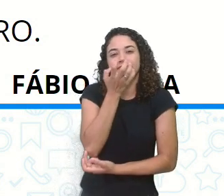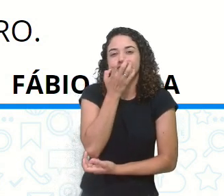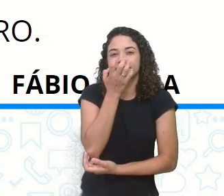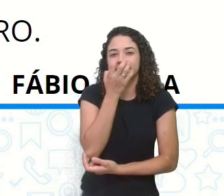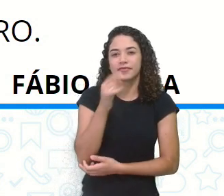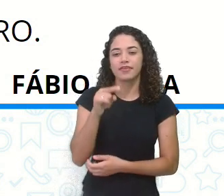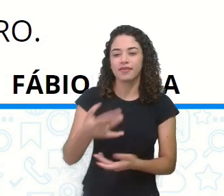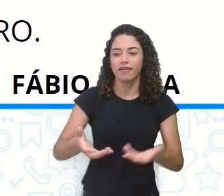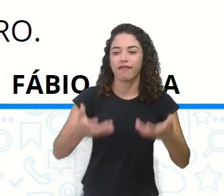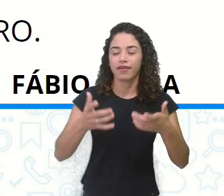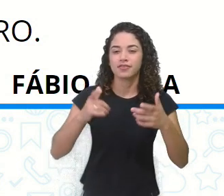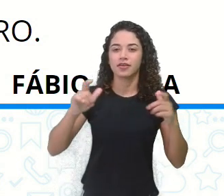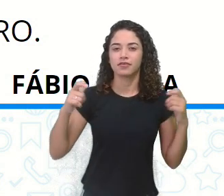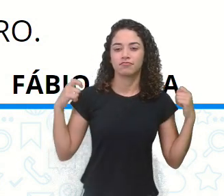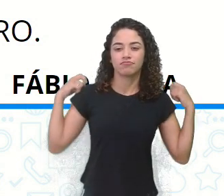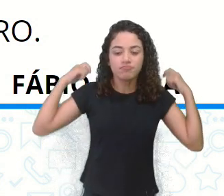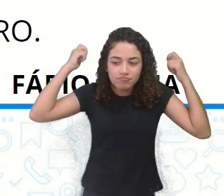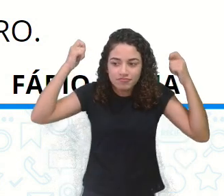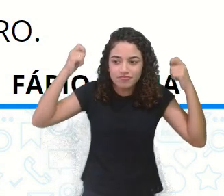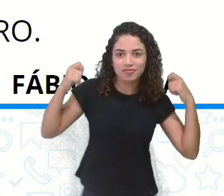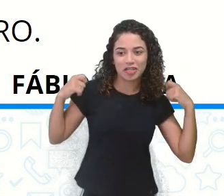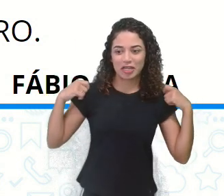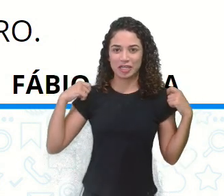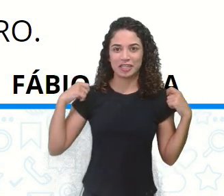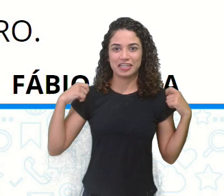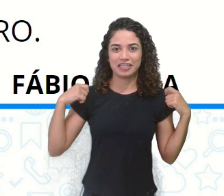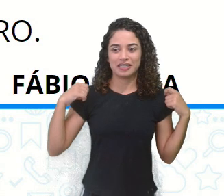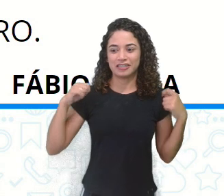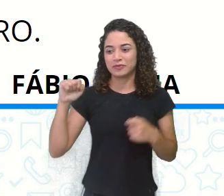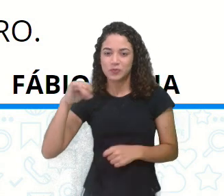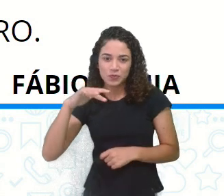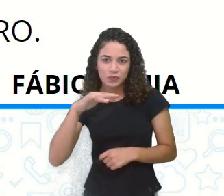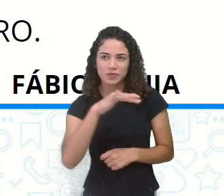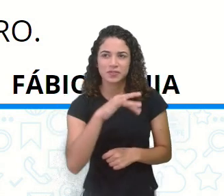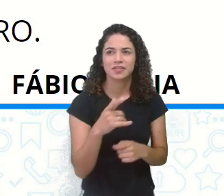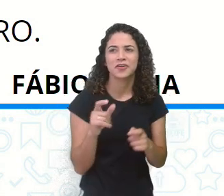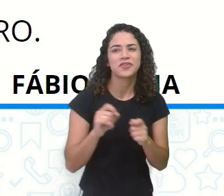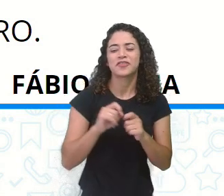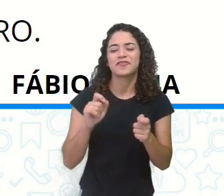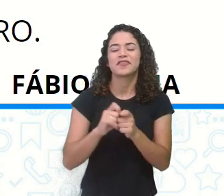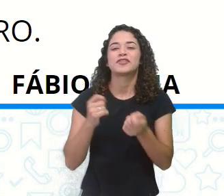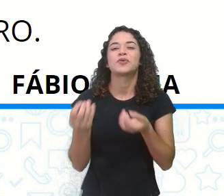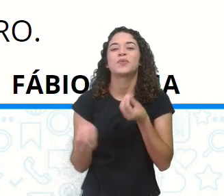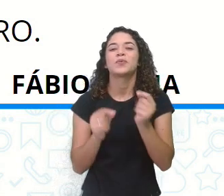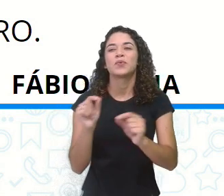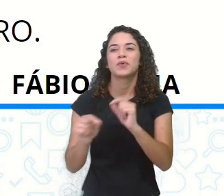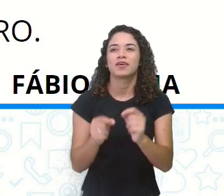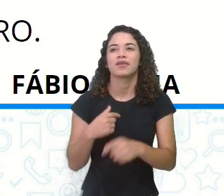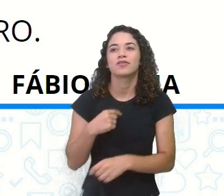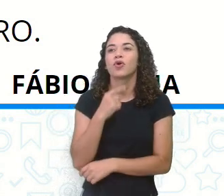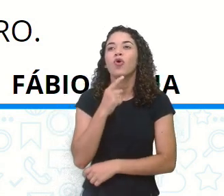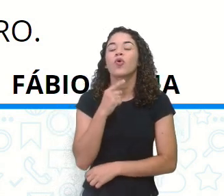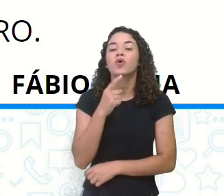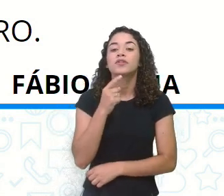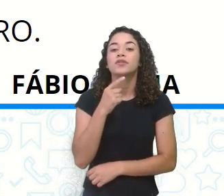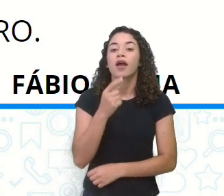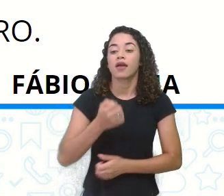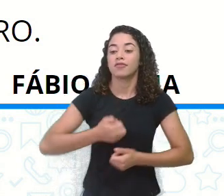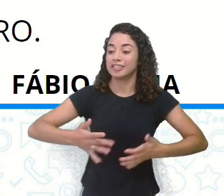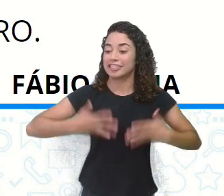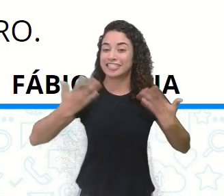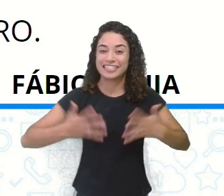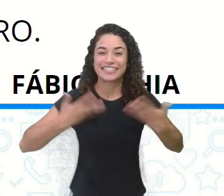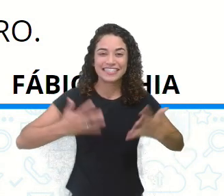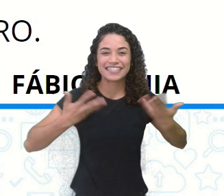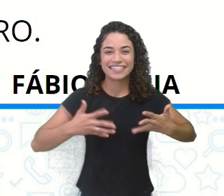cãozinho quer ser herói. E agora, o que fazer com esse cowboy? Não consegue segurar a alegria. Tem